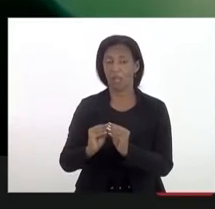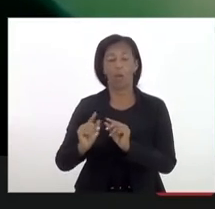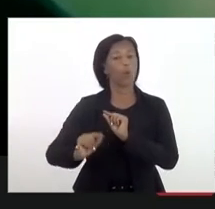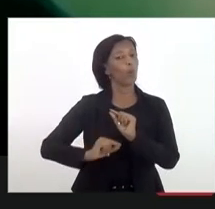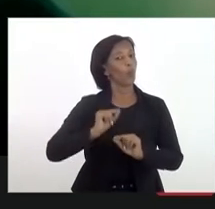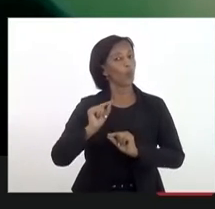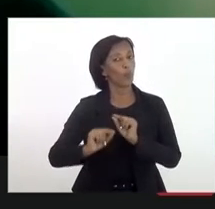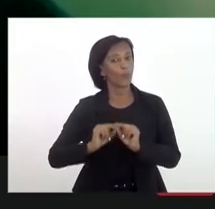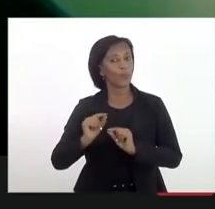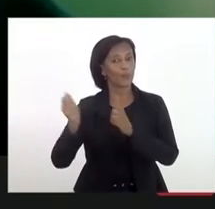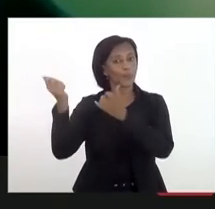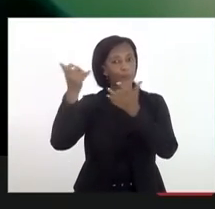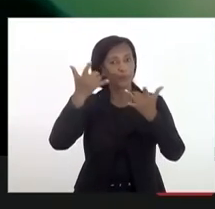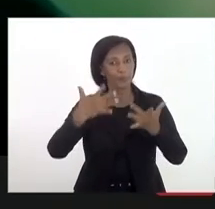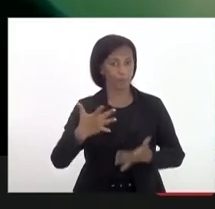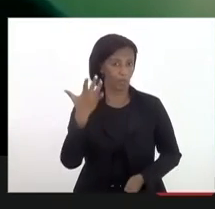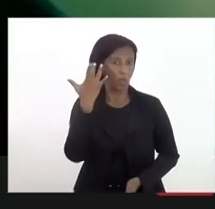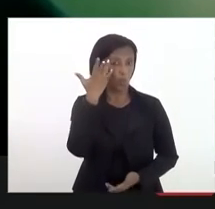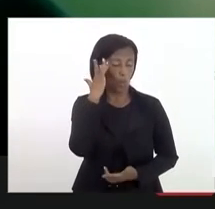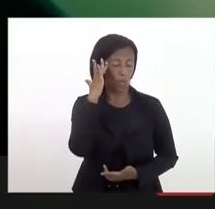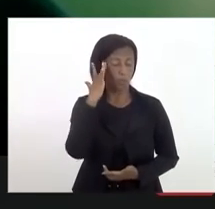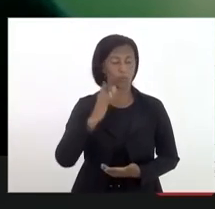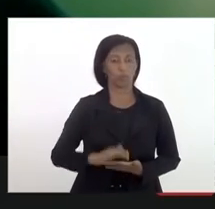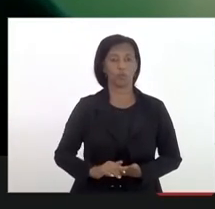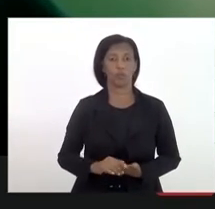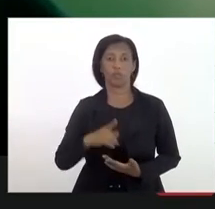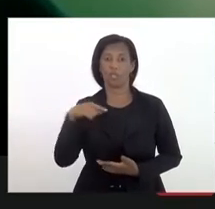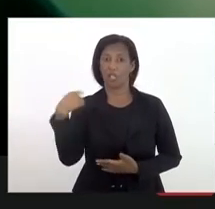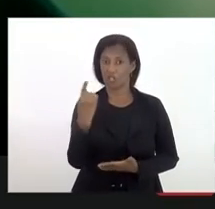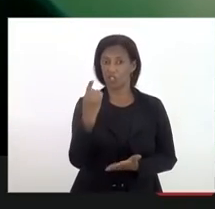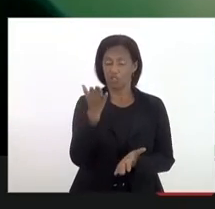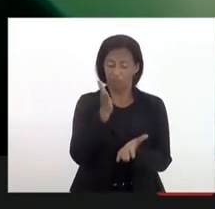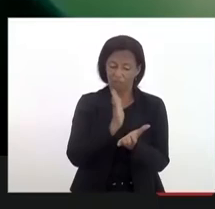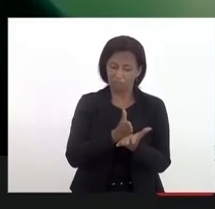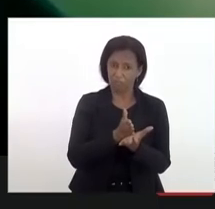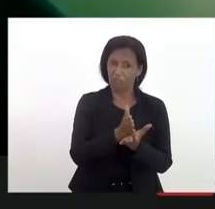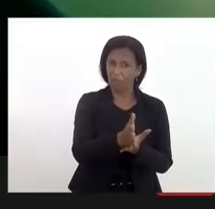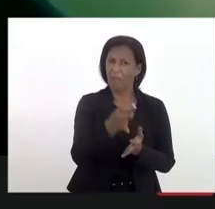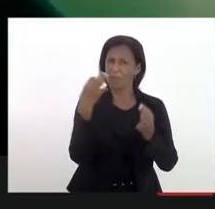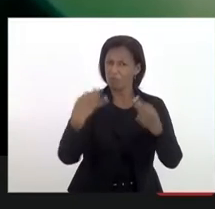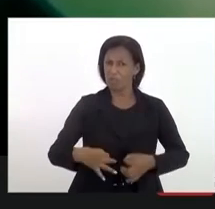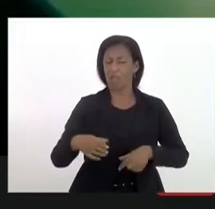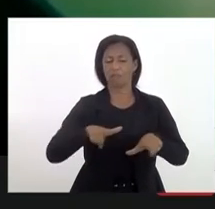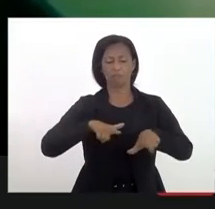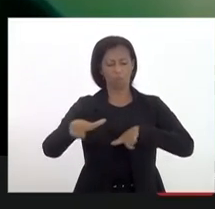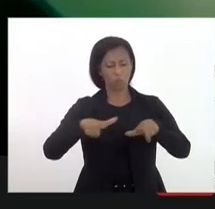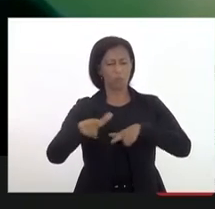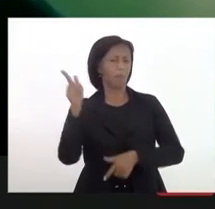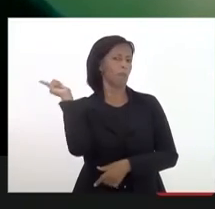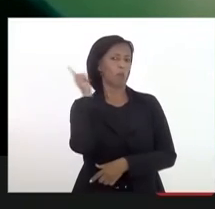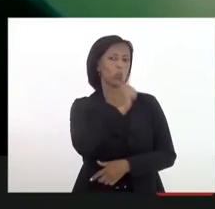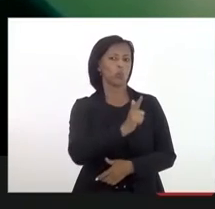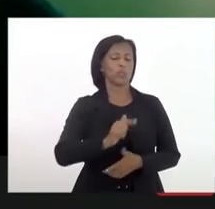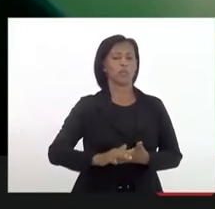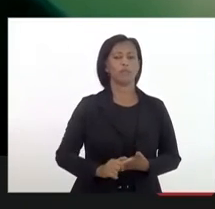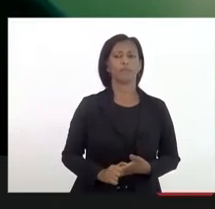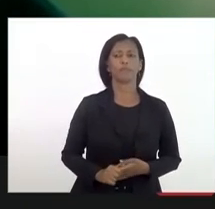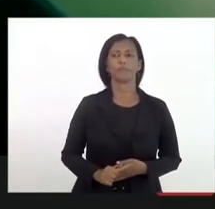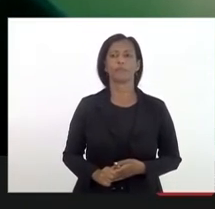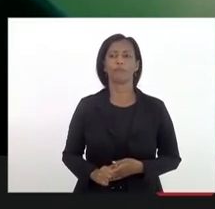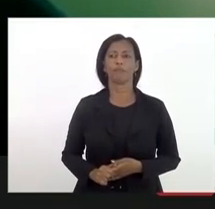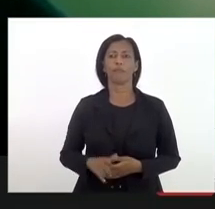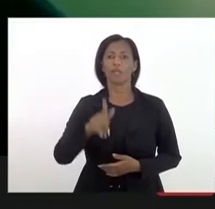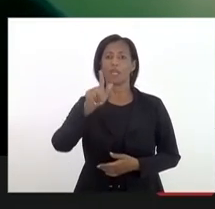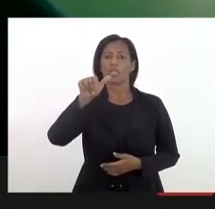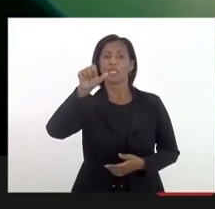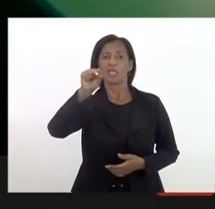que eu acho que a gente está no caminho certo e vamos trabalhar para conseguir